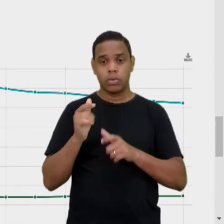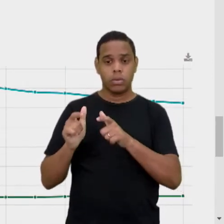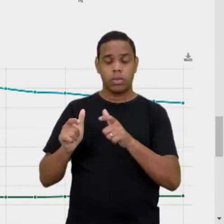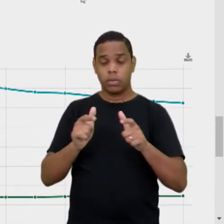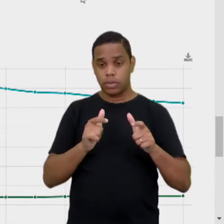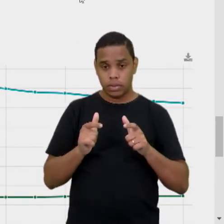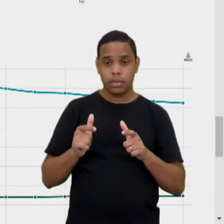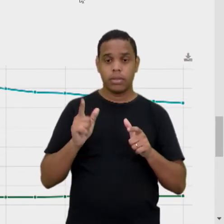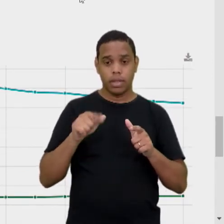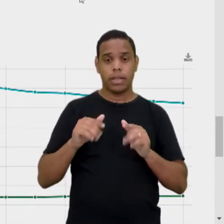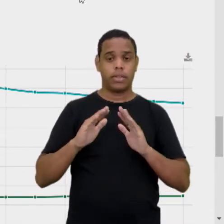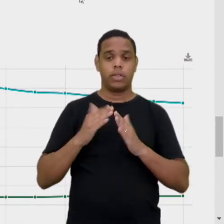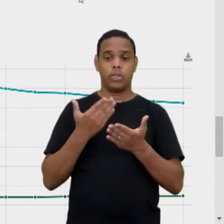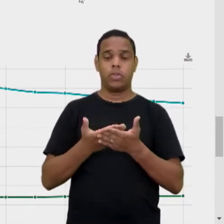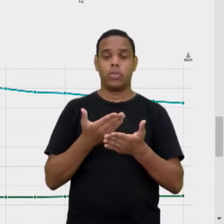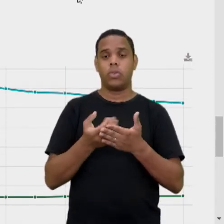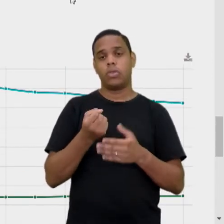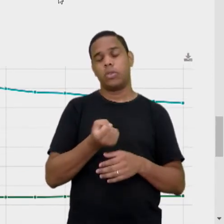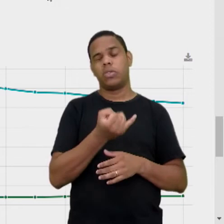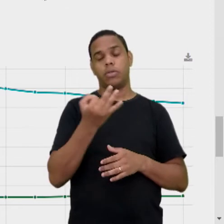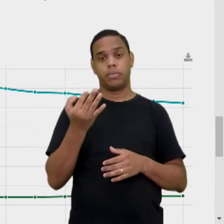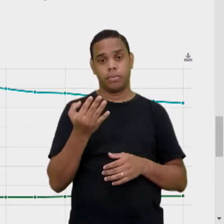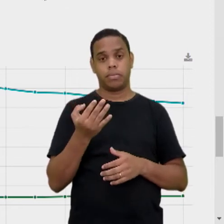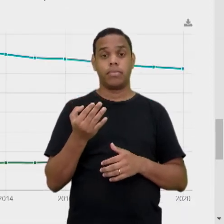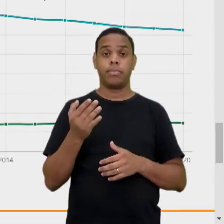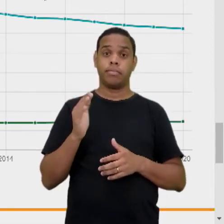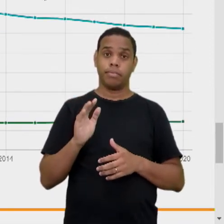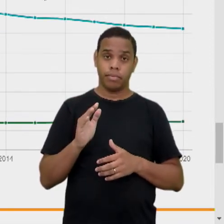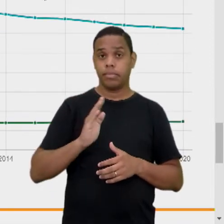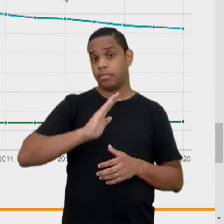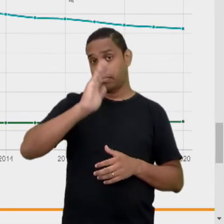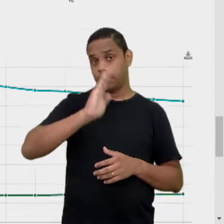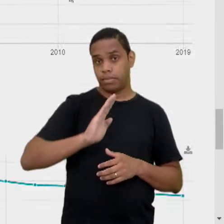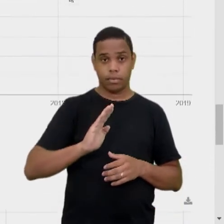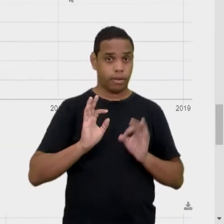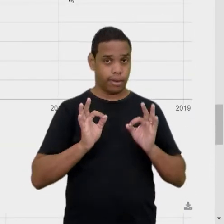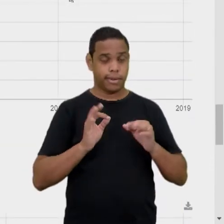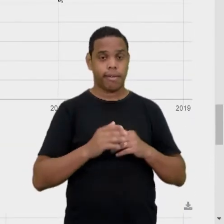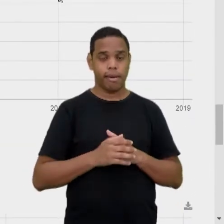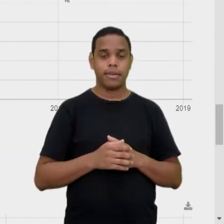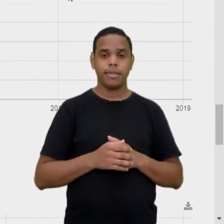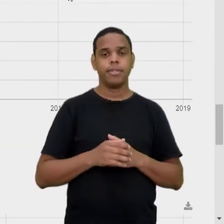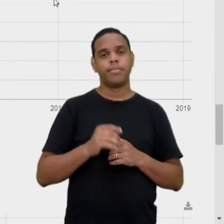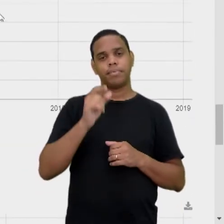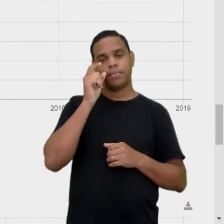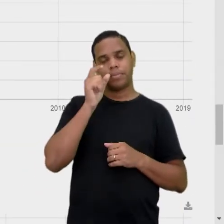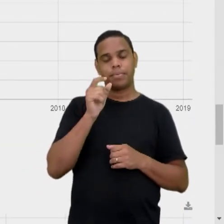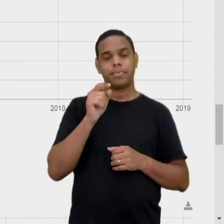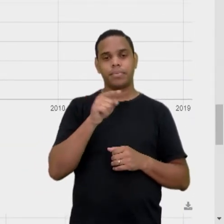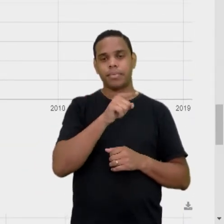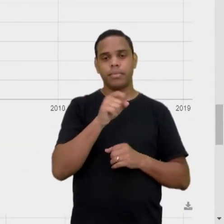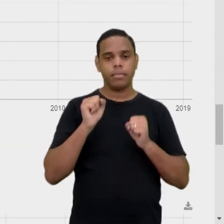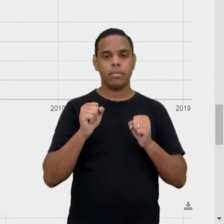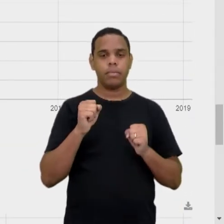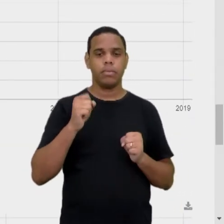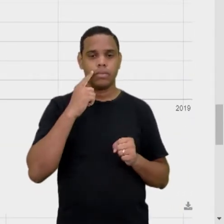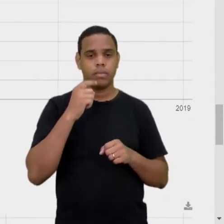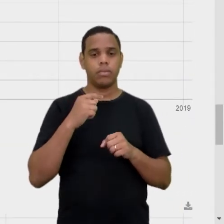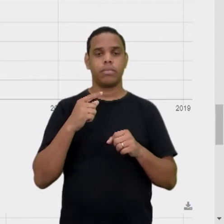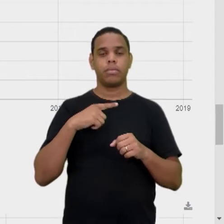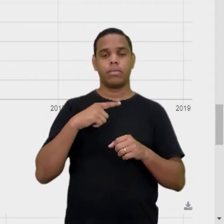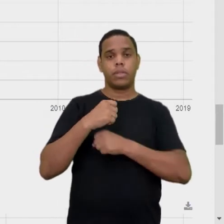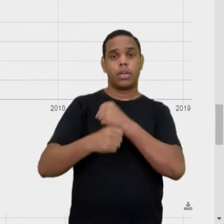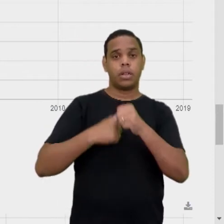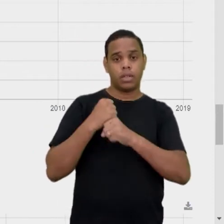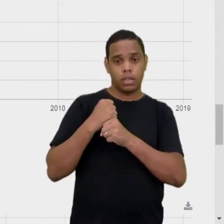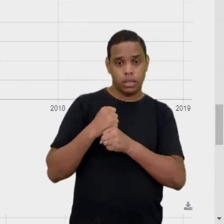estabelecimentos aí que são as escolas. Isso aqui no caso do Brasil, tá certo? E o interessante aqui é que você pode ver por anos,